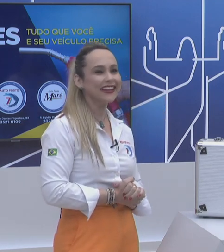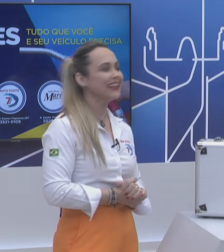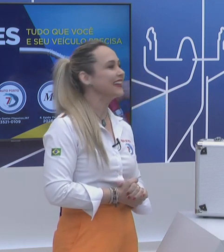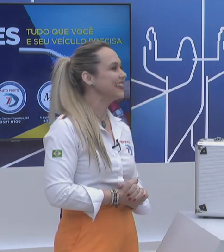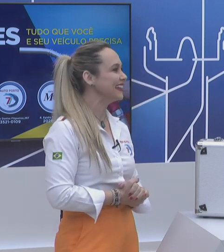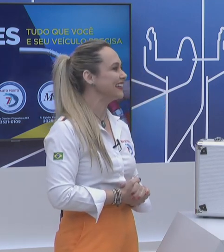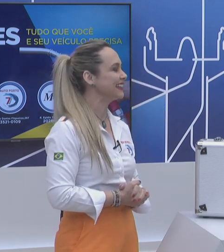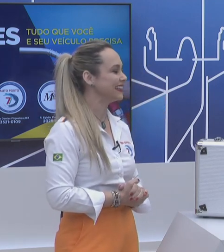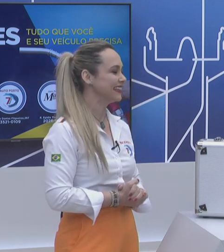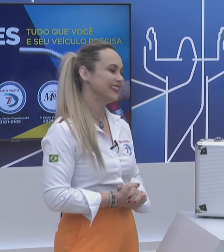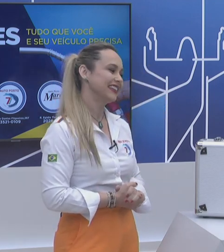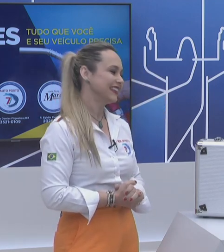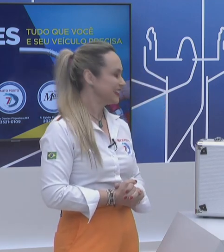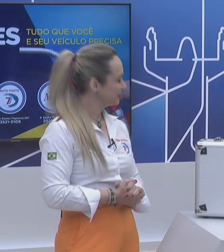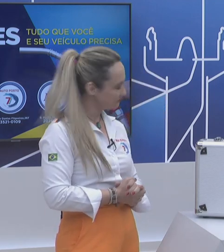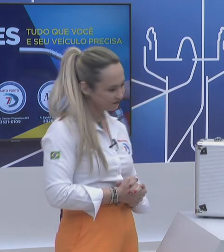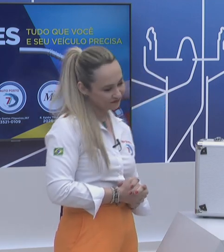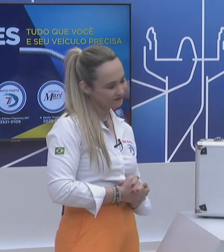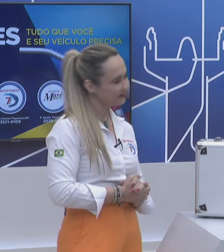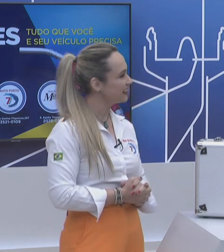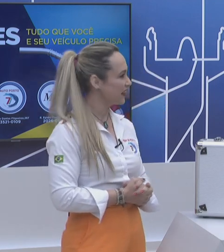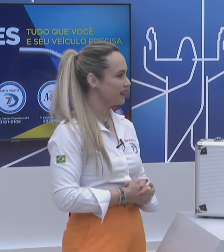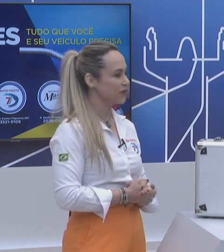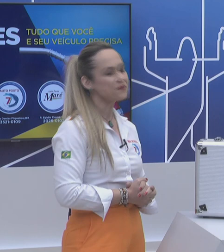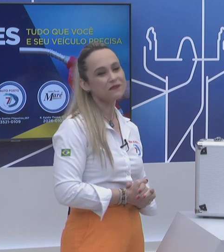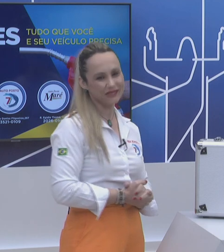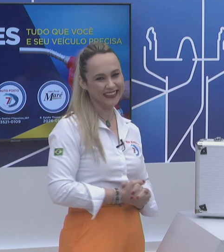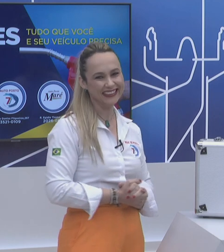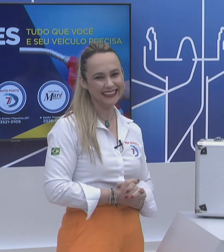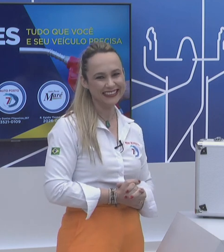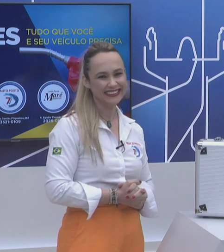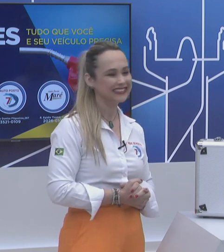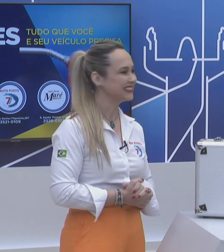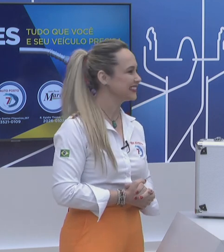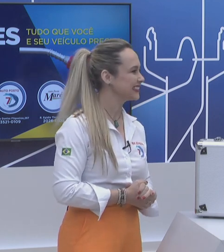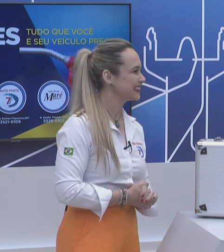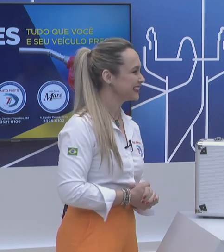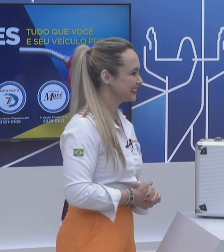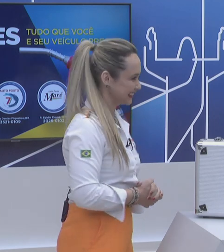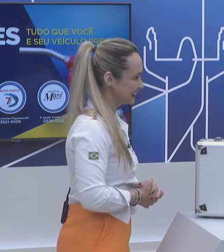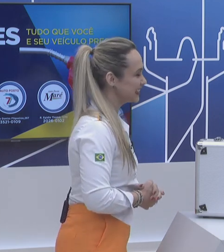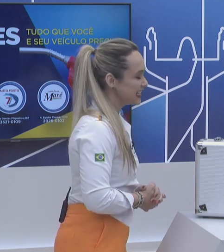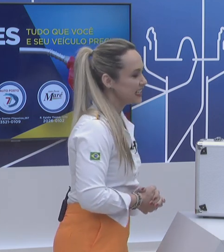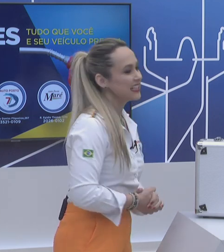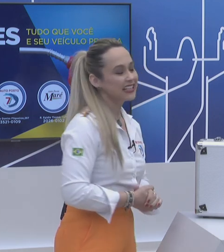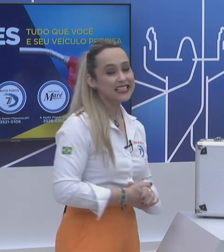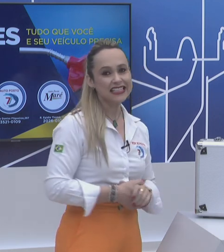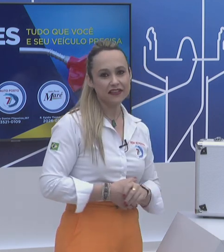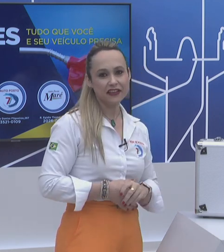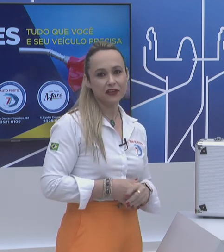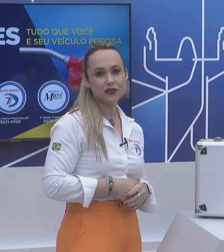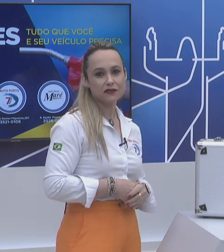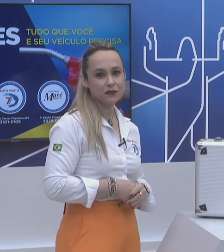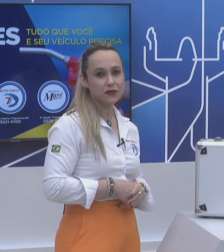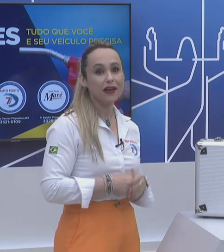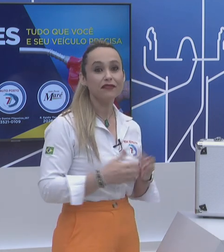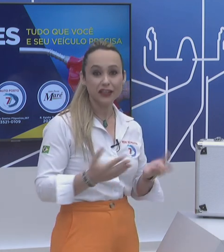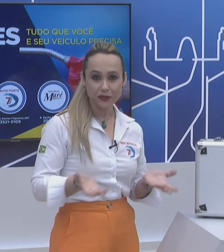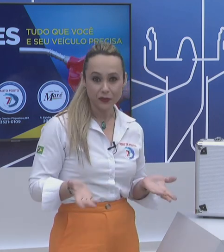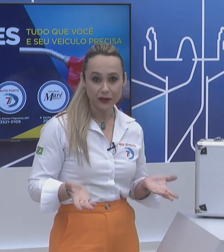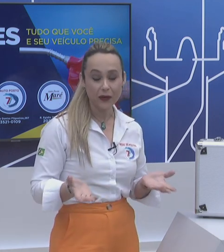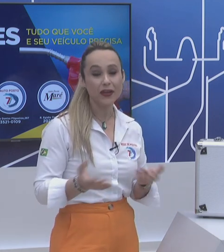não, maleta. Mari, não é uma maleta de maquiagem. Cris, por favor, mostra pro pessoal o que você trouxe pra gente hoje. Na sexta-feira nós